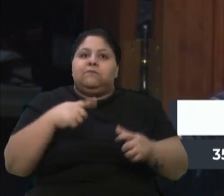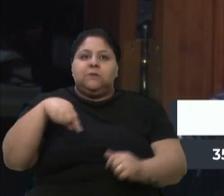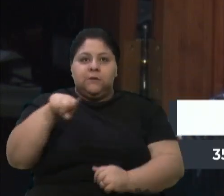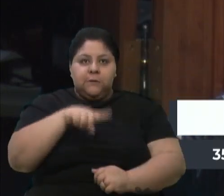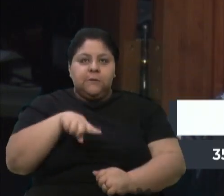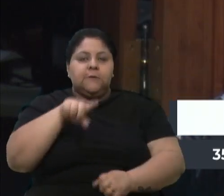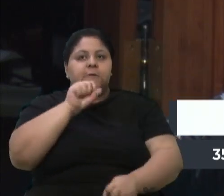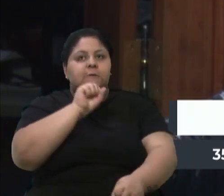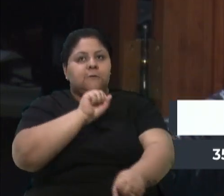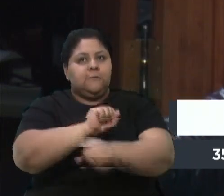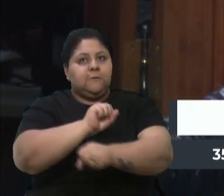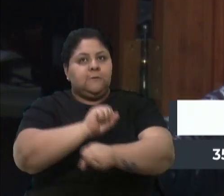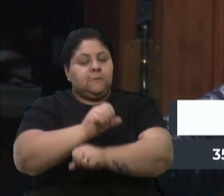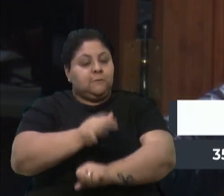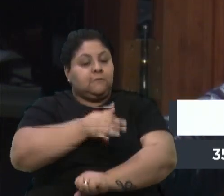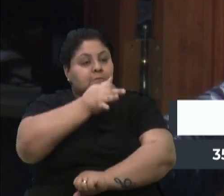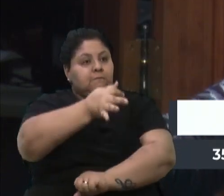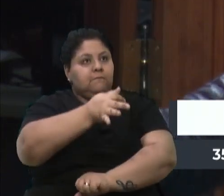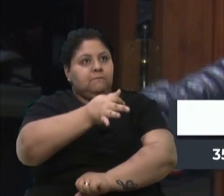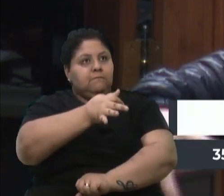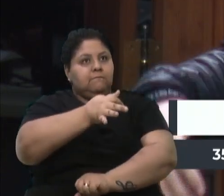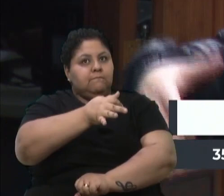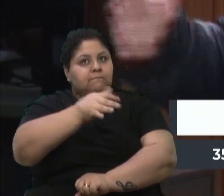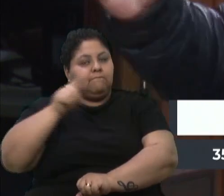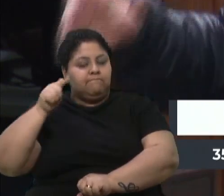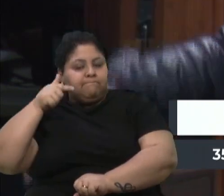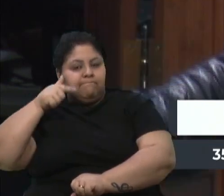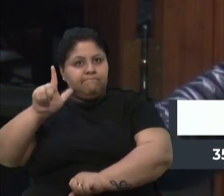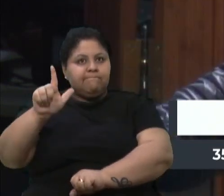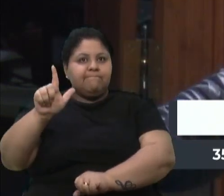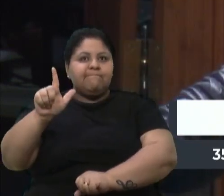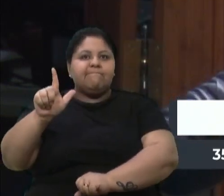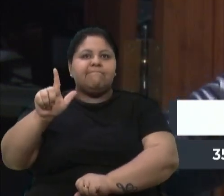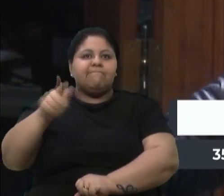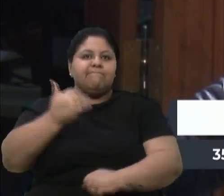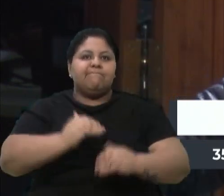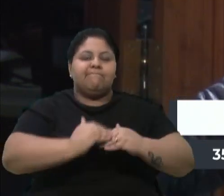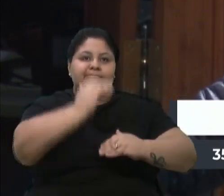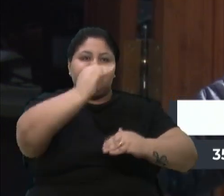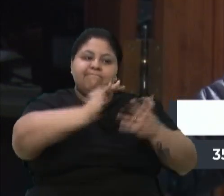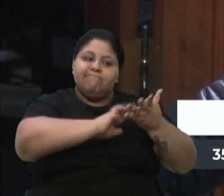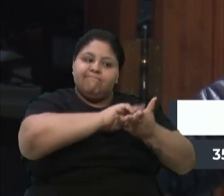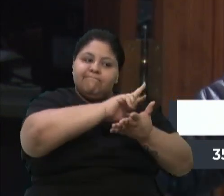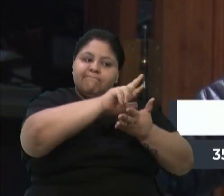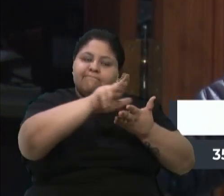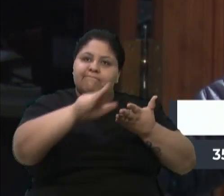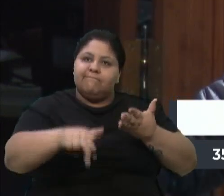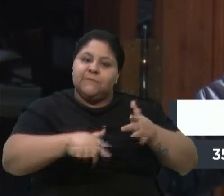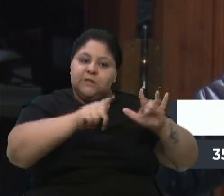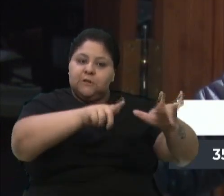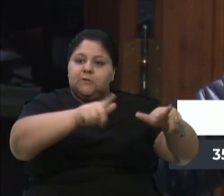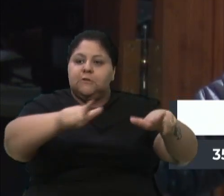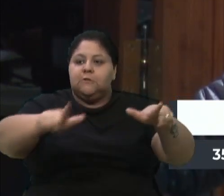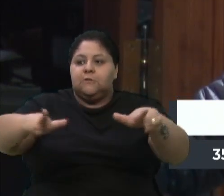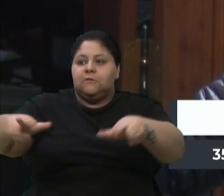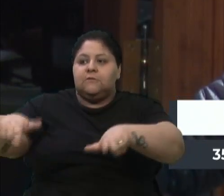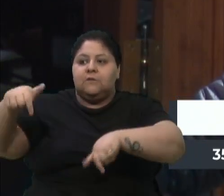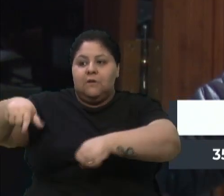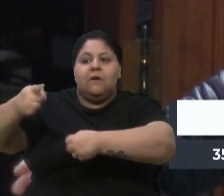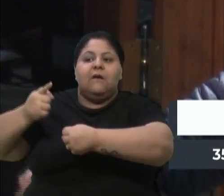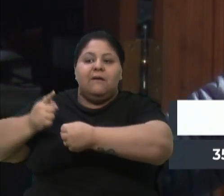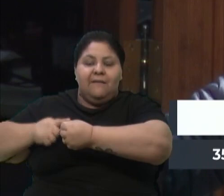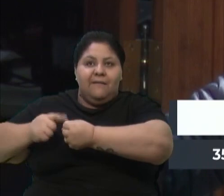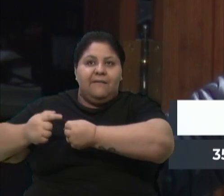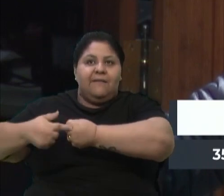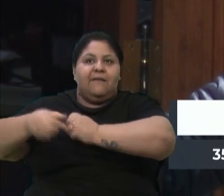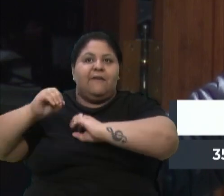espero sinceramente também, vereador Lucas, que a gente ganhe as mais variadas praças ou espaços da cidade,